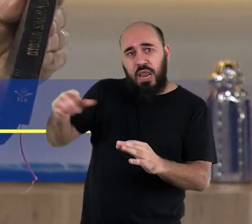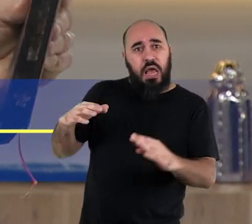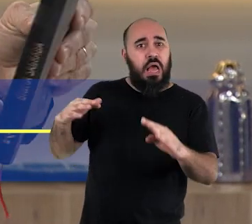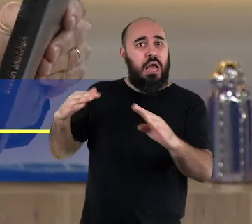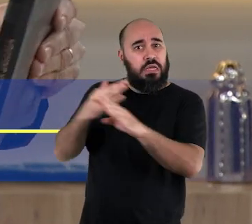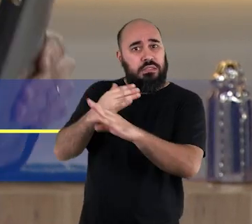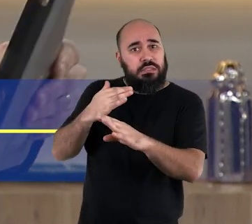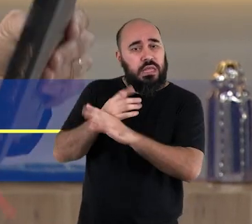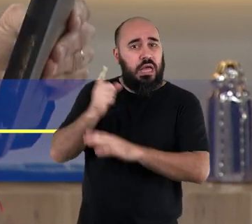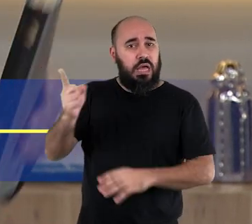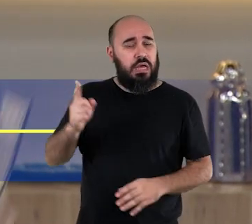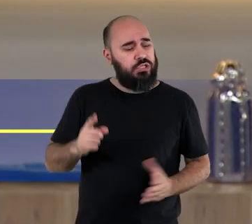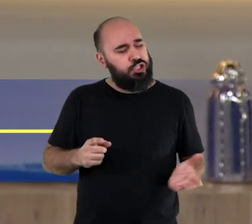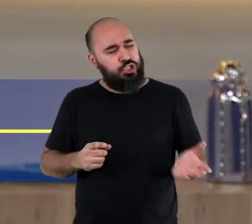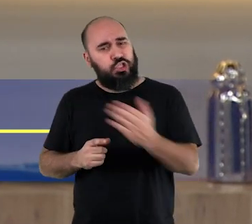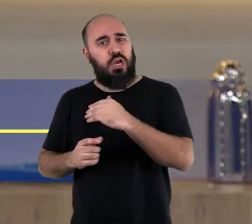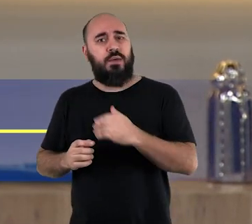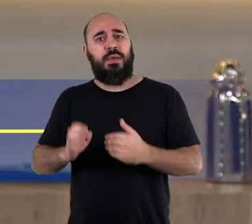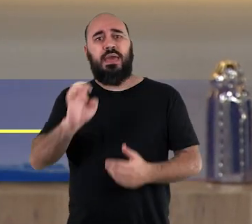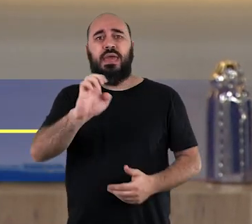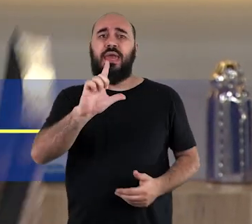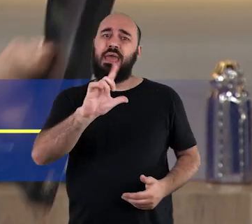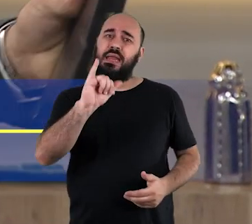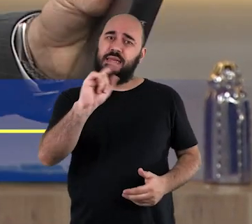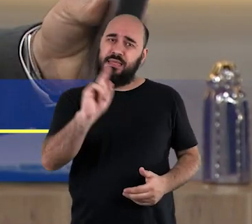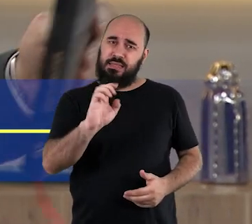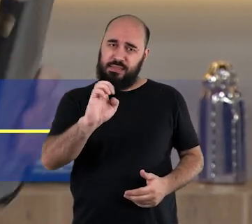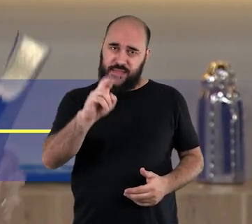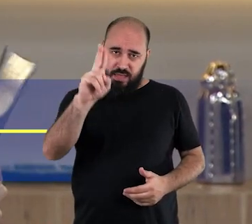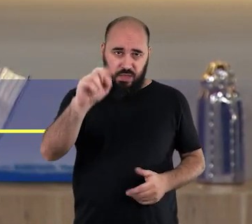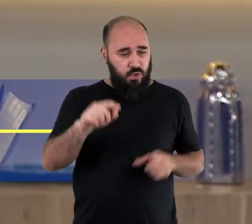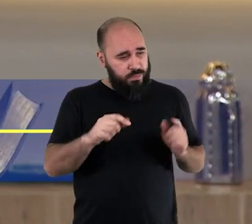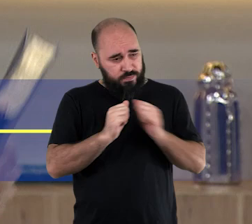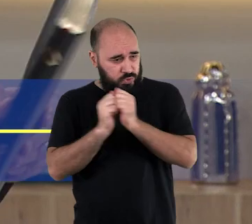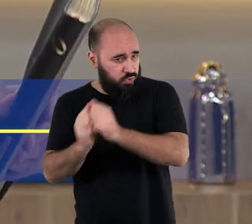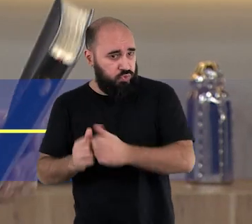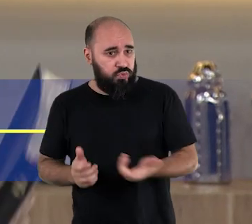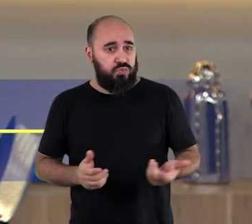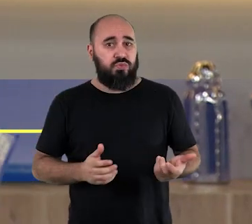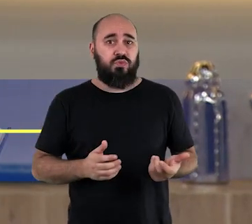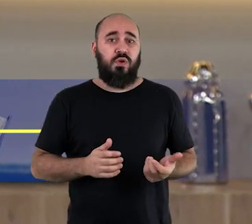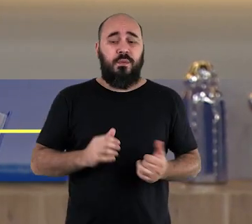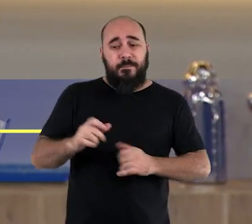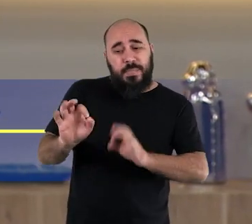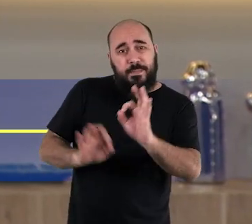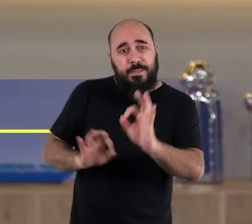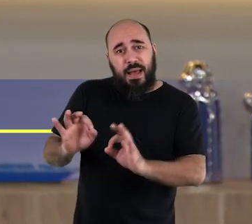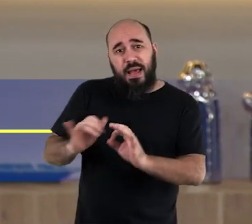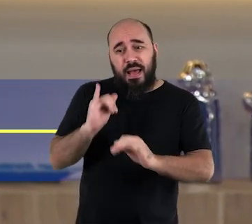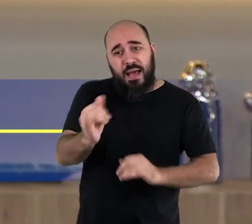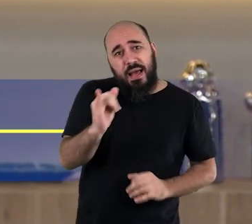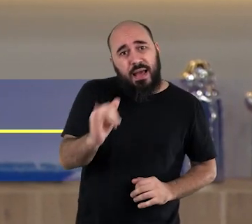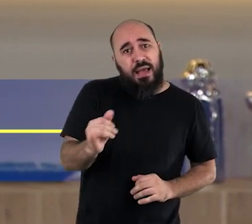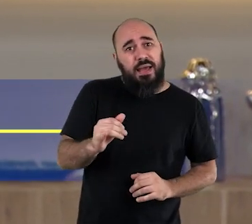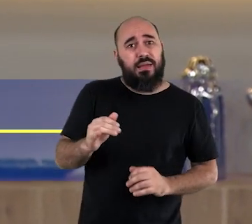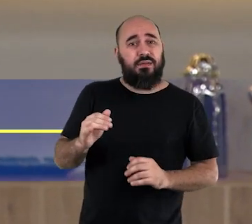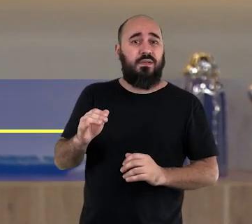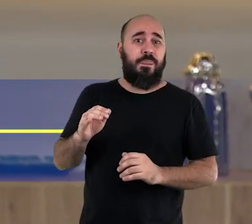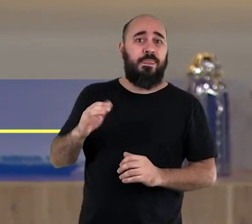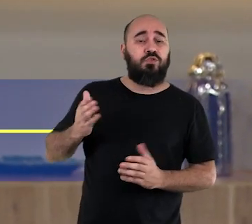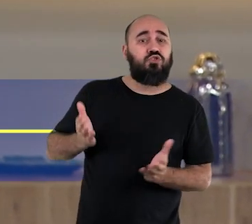Eliseu para ser profeta em seu lugar. Ou seja, chame um jovem e prepare-o para que ele dê sequência ao seu